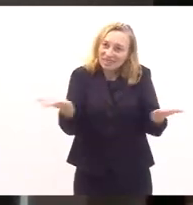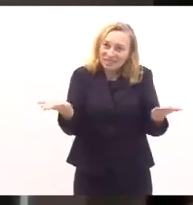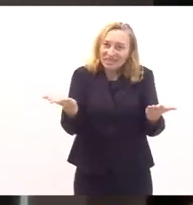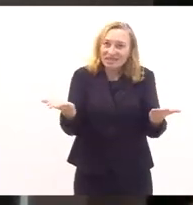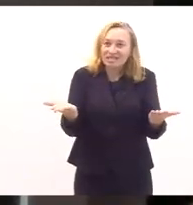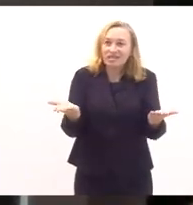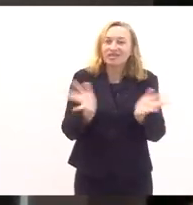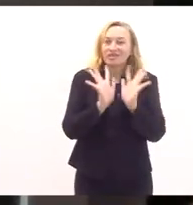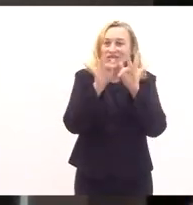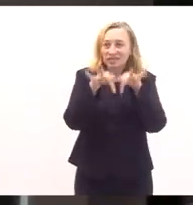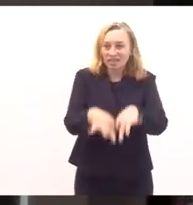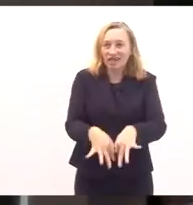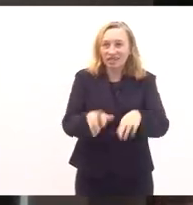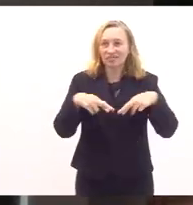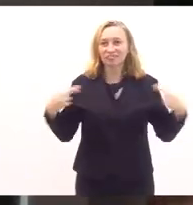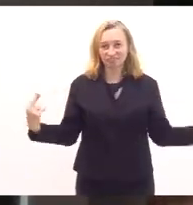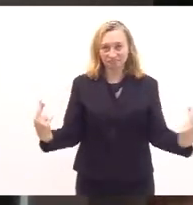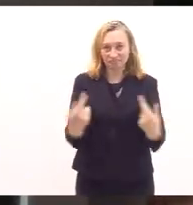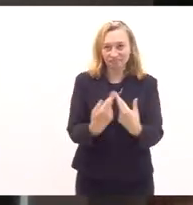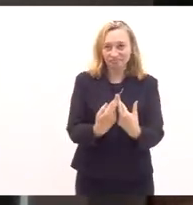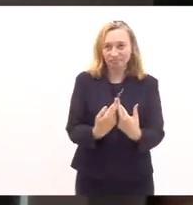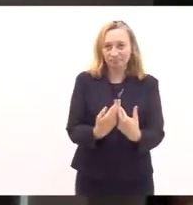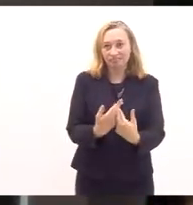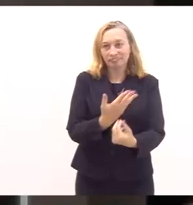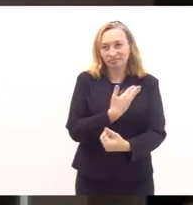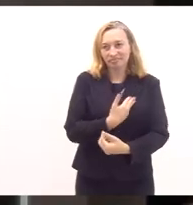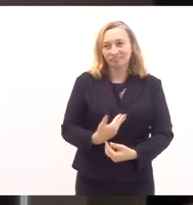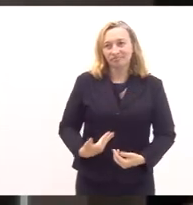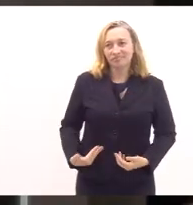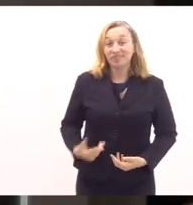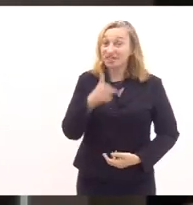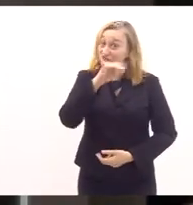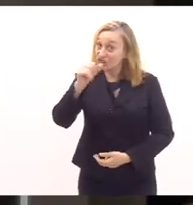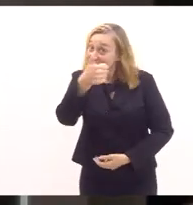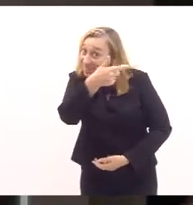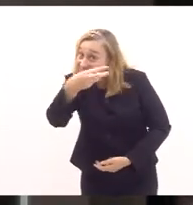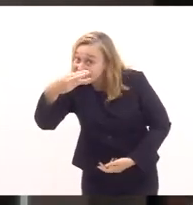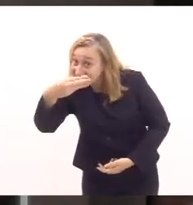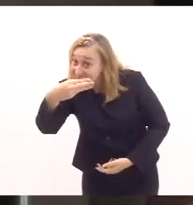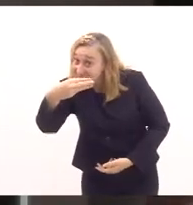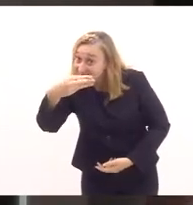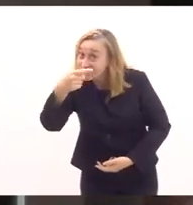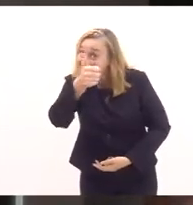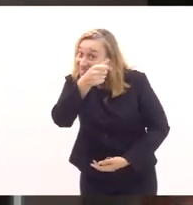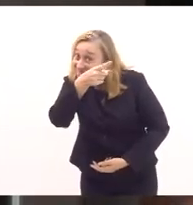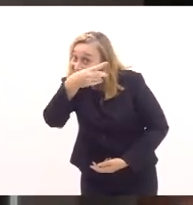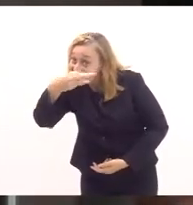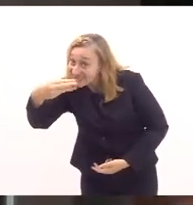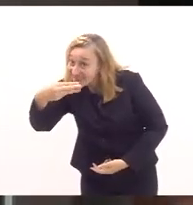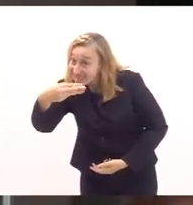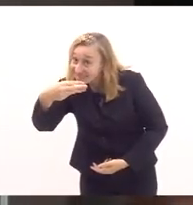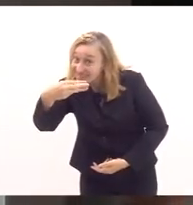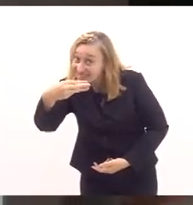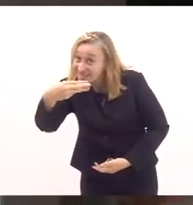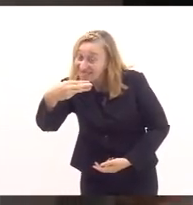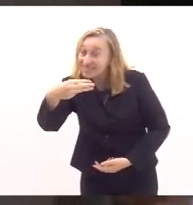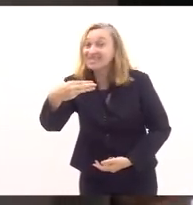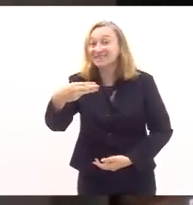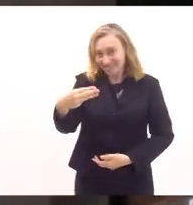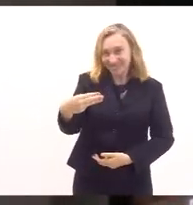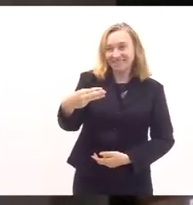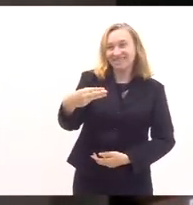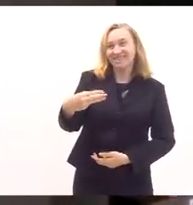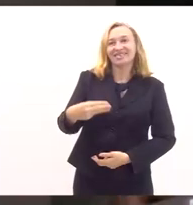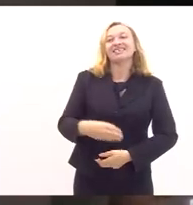Eu declaro encerrada. Dia 13. Dia 13 que vem a ser sábado, amanhã.